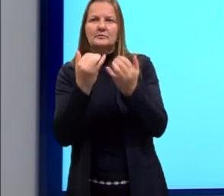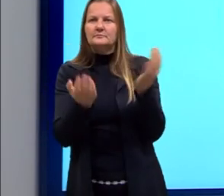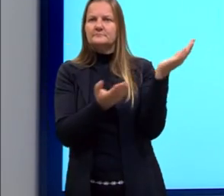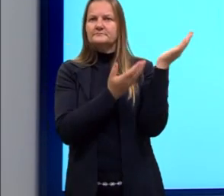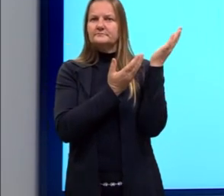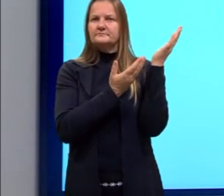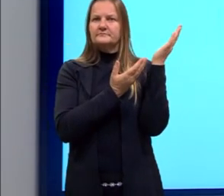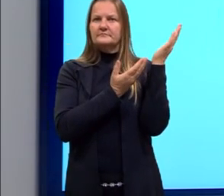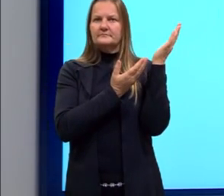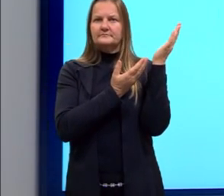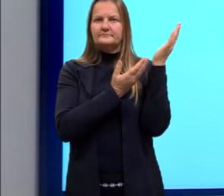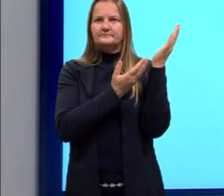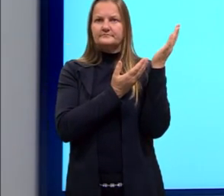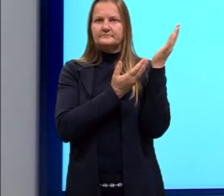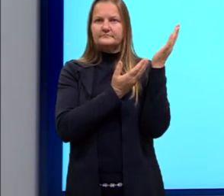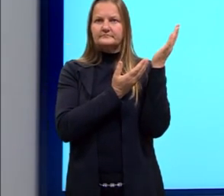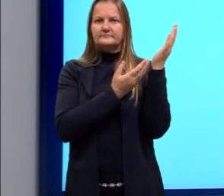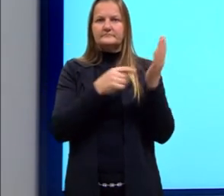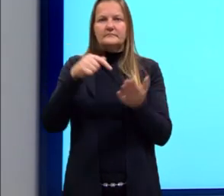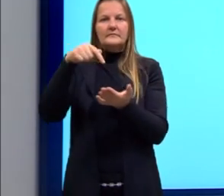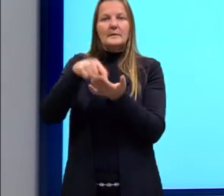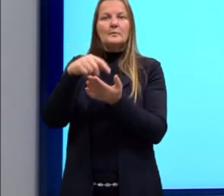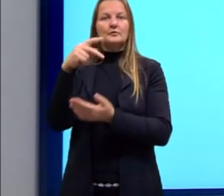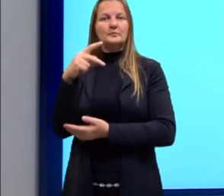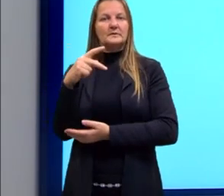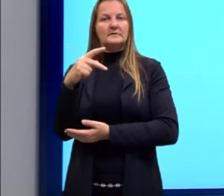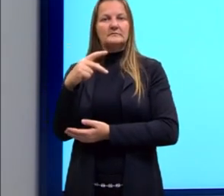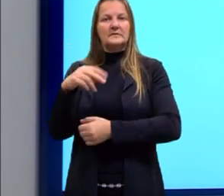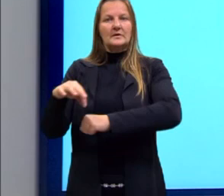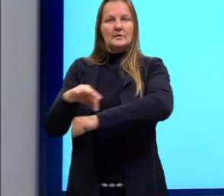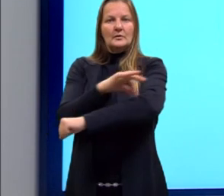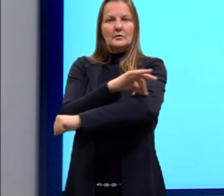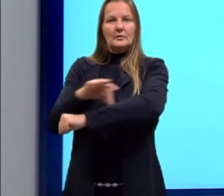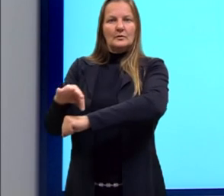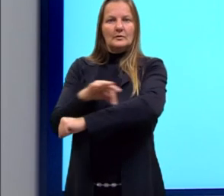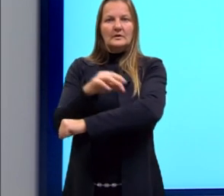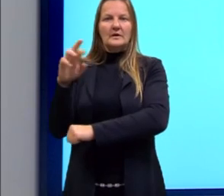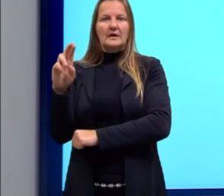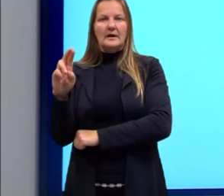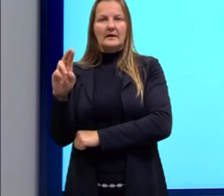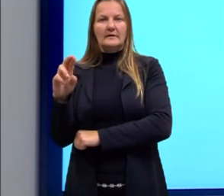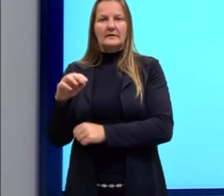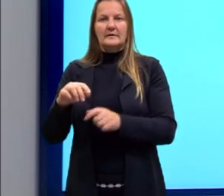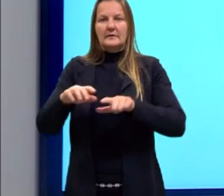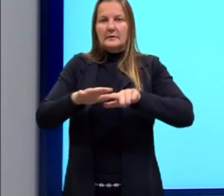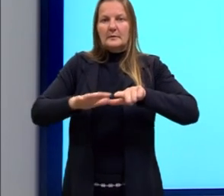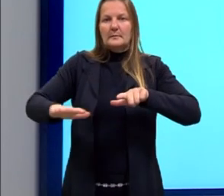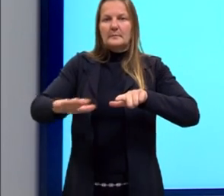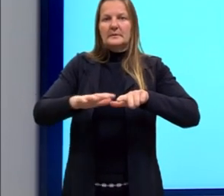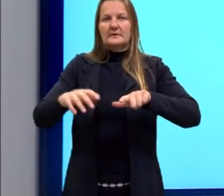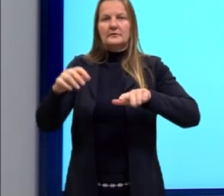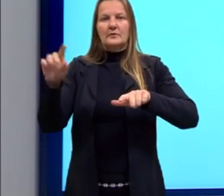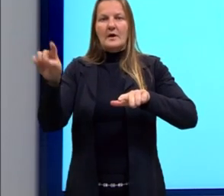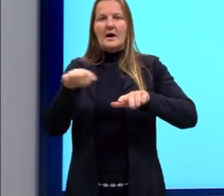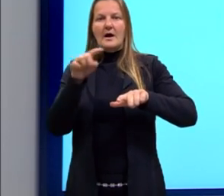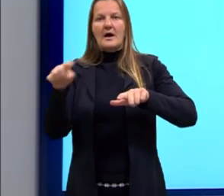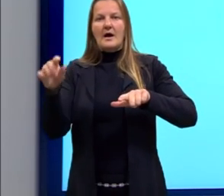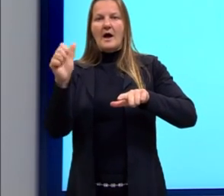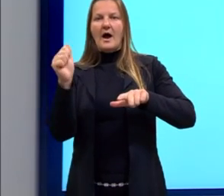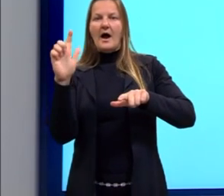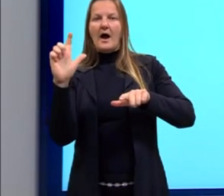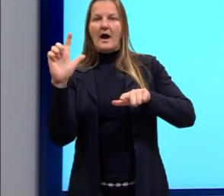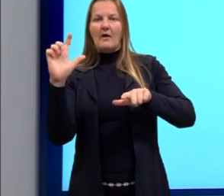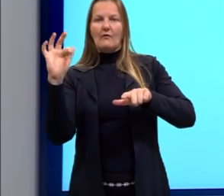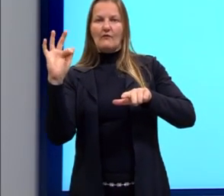temos né Nós temos aqui o ponto P A reta r e o plano Alfa tá